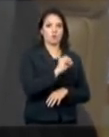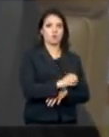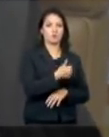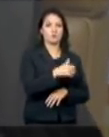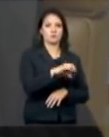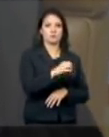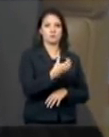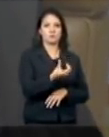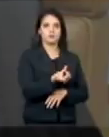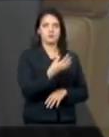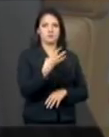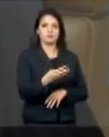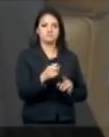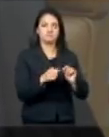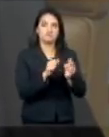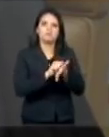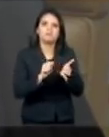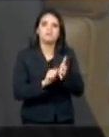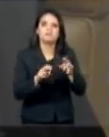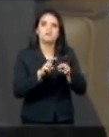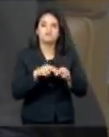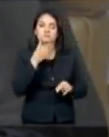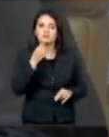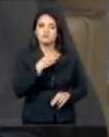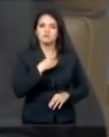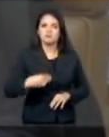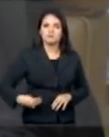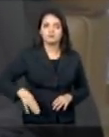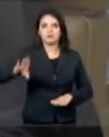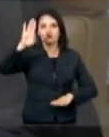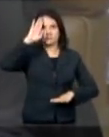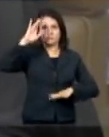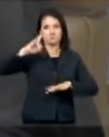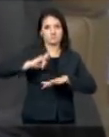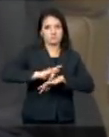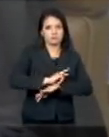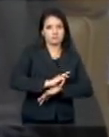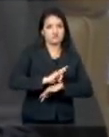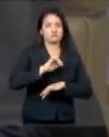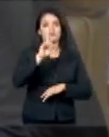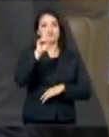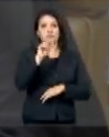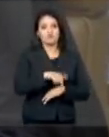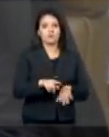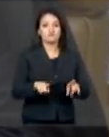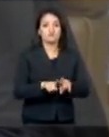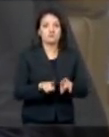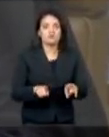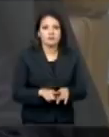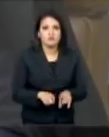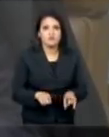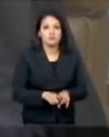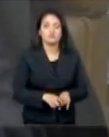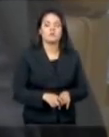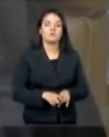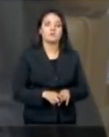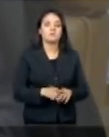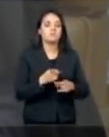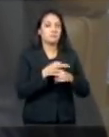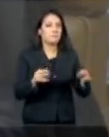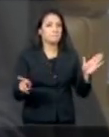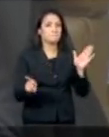expedidas pelo senhor ministro de estado da aeronáutica é ato de exceção de natureza exclusivamente